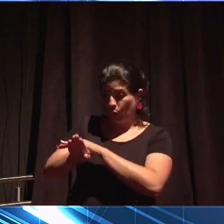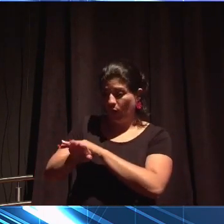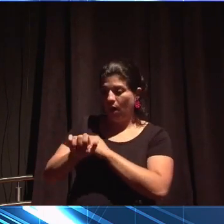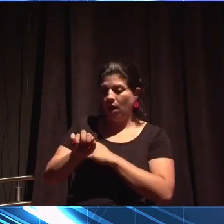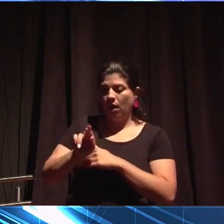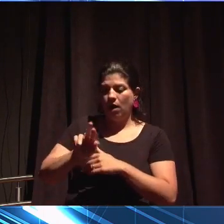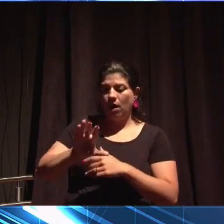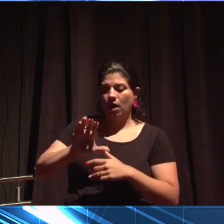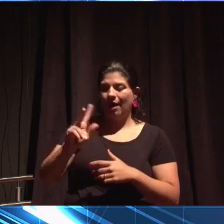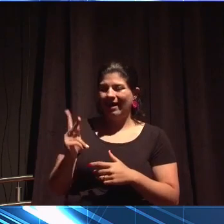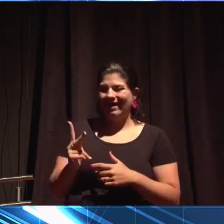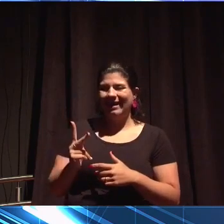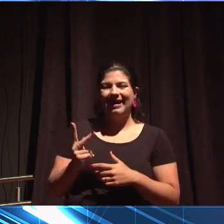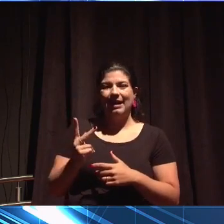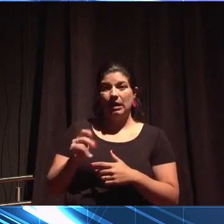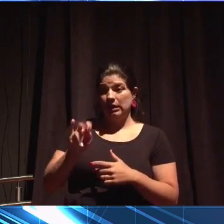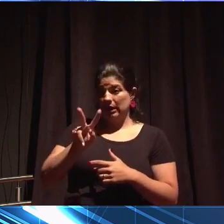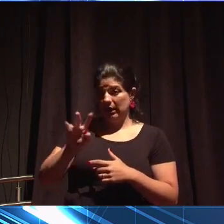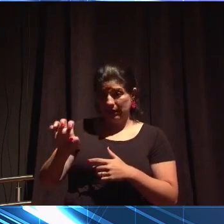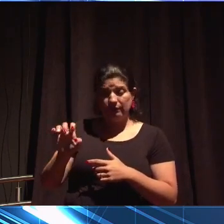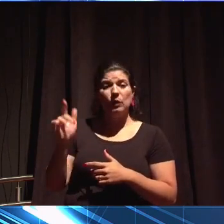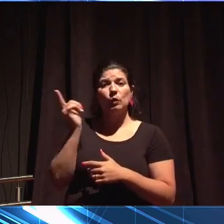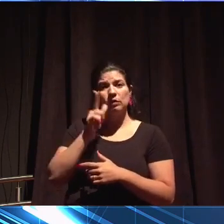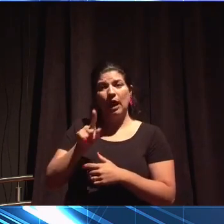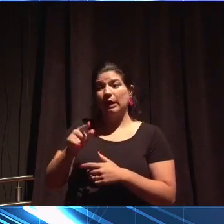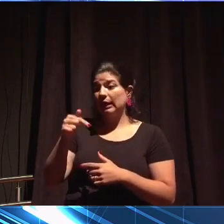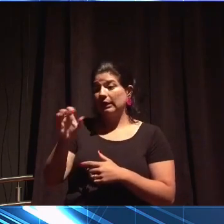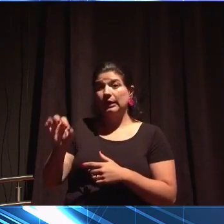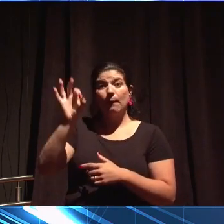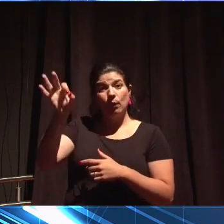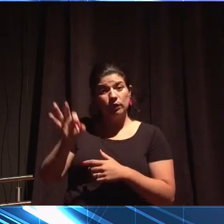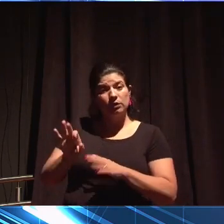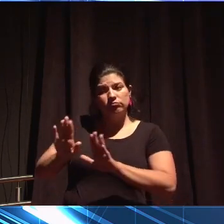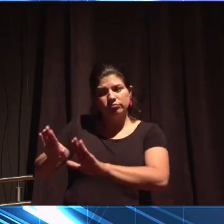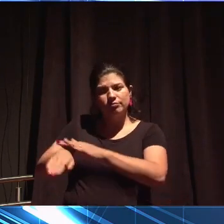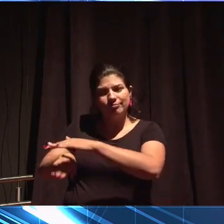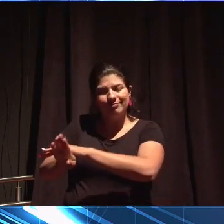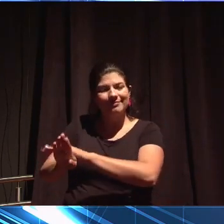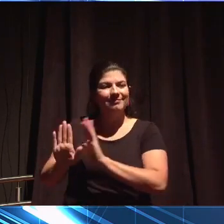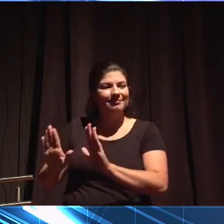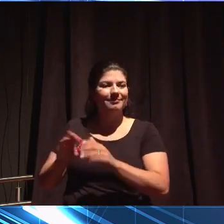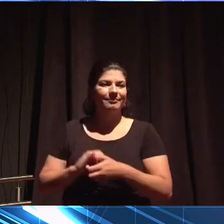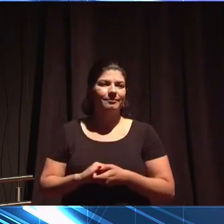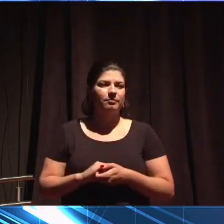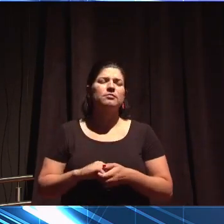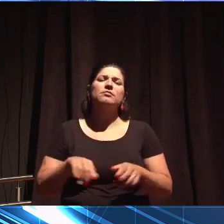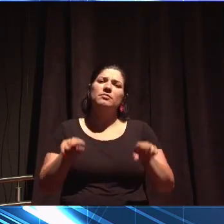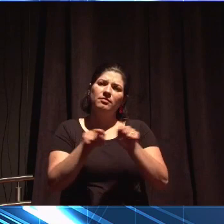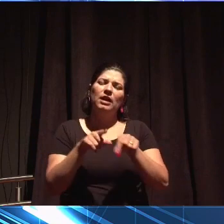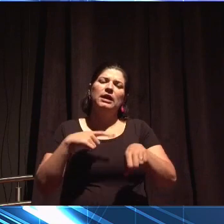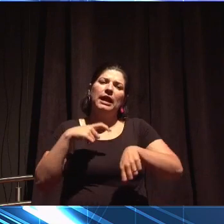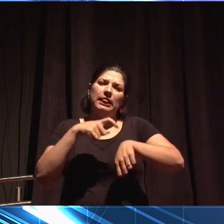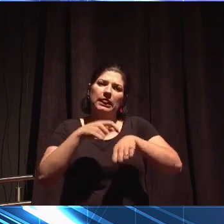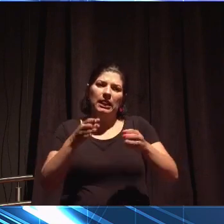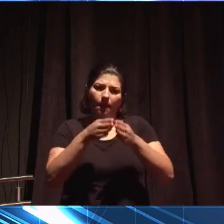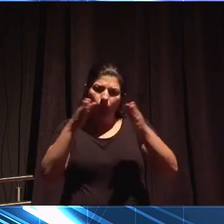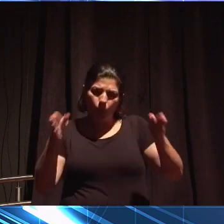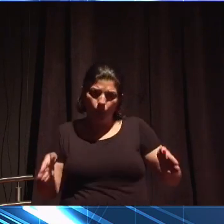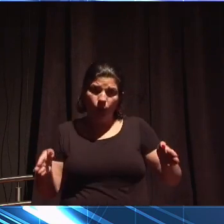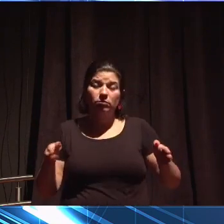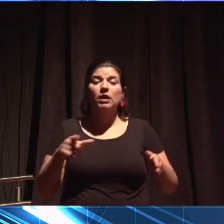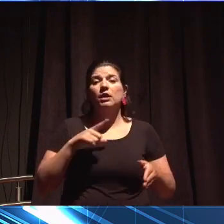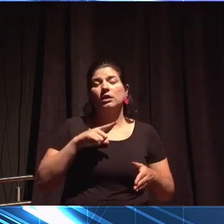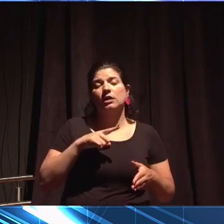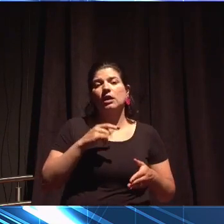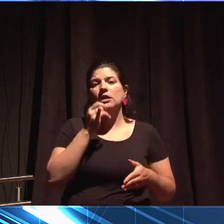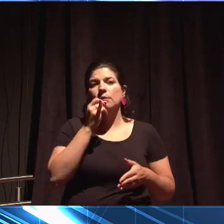o recurso, a economia é absurda, às vezes é de 70% ali, então... Exato. Tem um perigo também, né? Que se você movimenta para uma classe de acesso